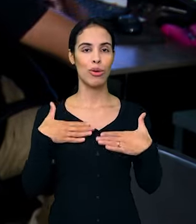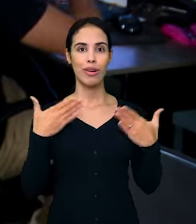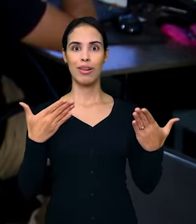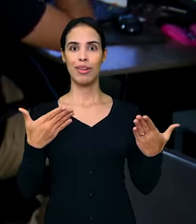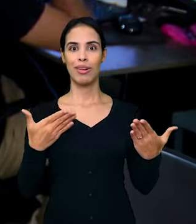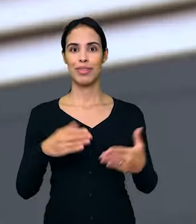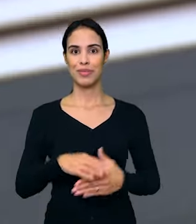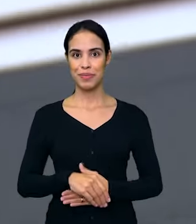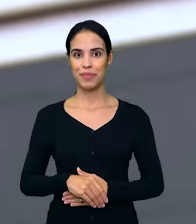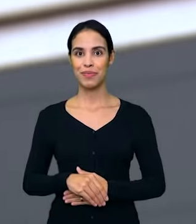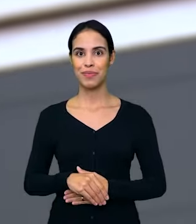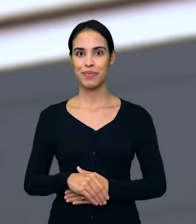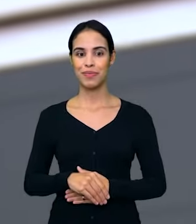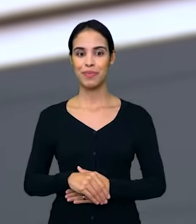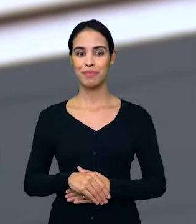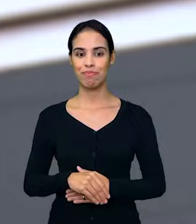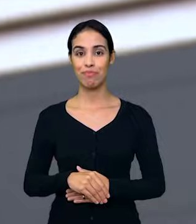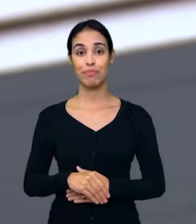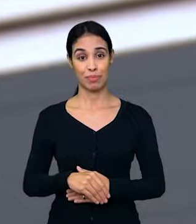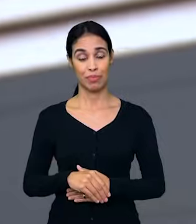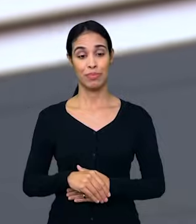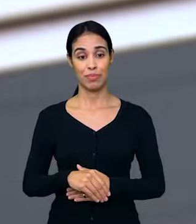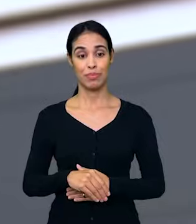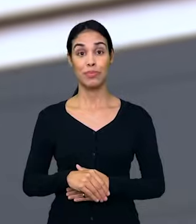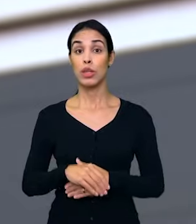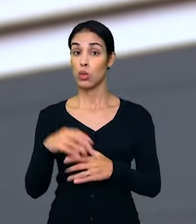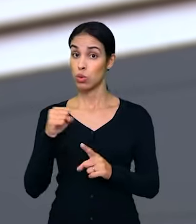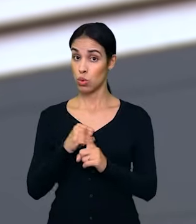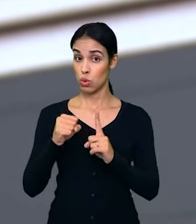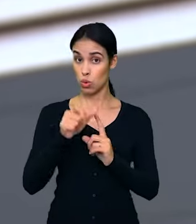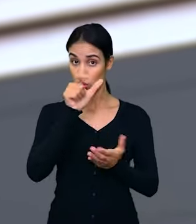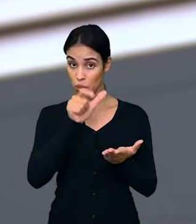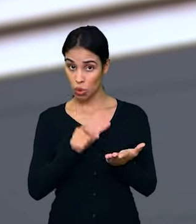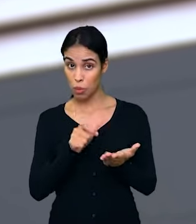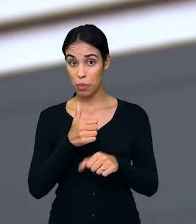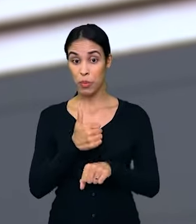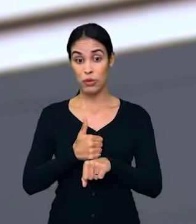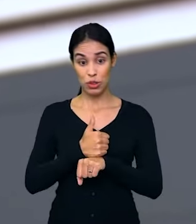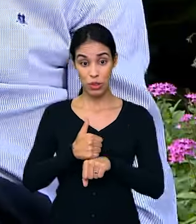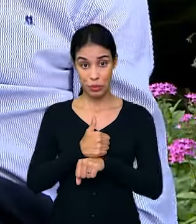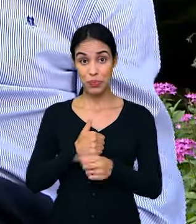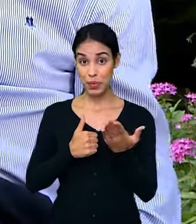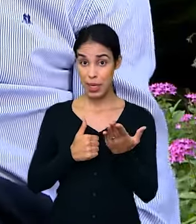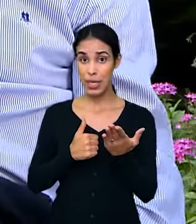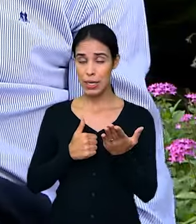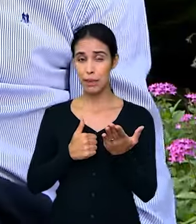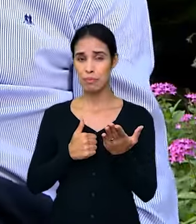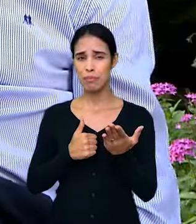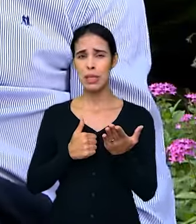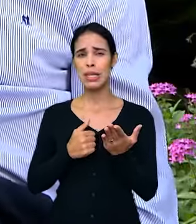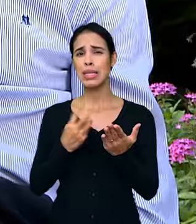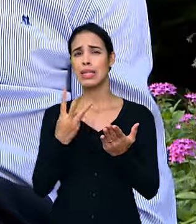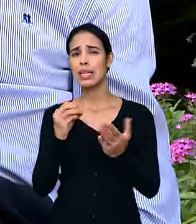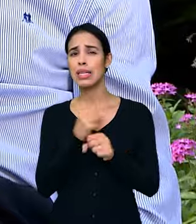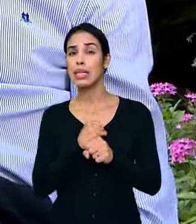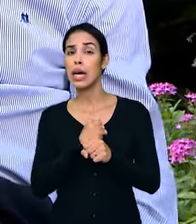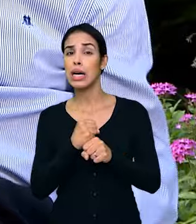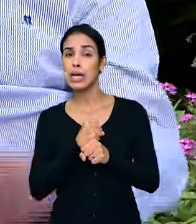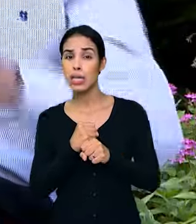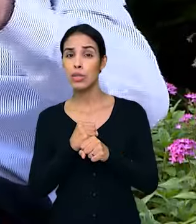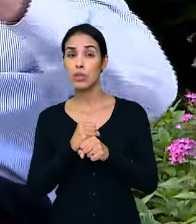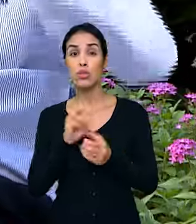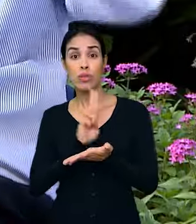uma surpresa. Quem reforça o valor do emprego é o sociólogo Sadi Dal Rosso, que durante 3 décadas deu aula